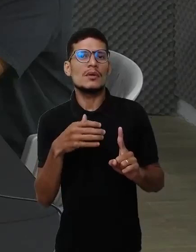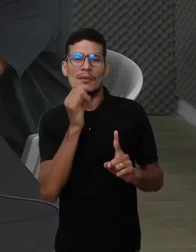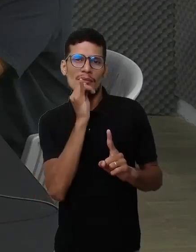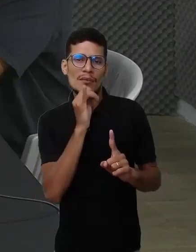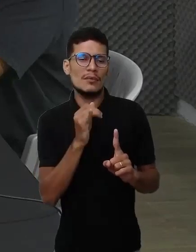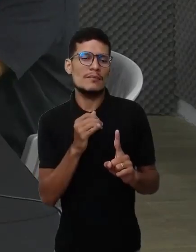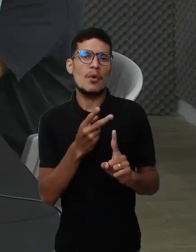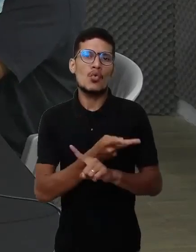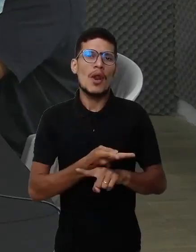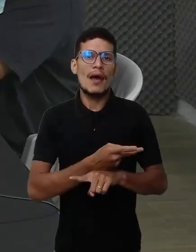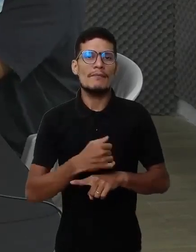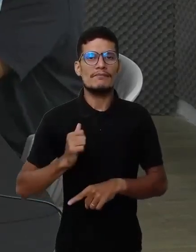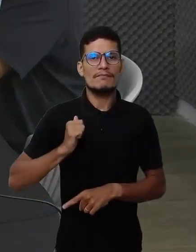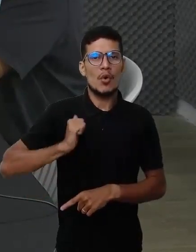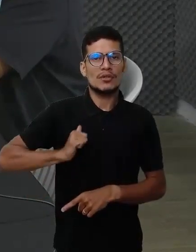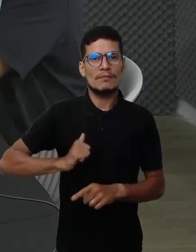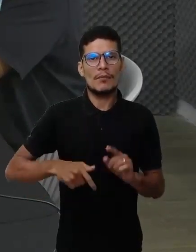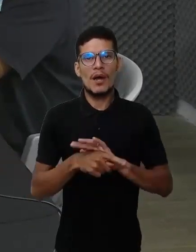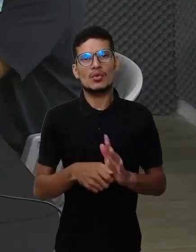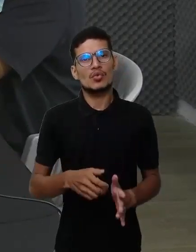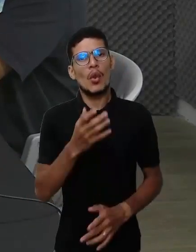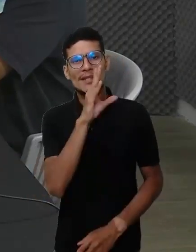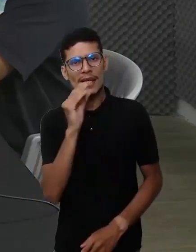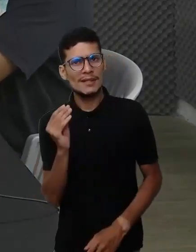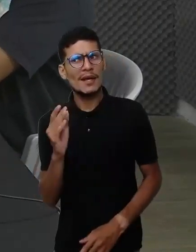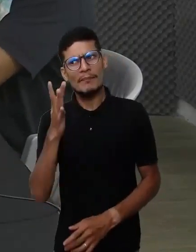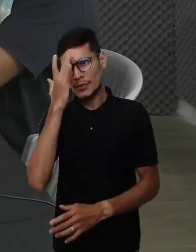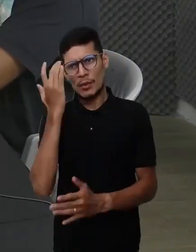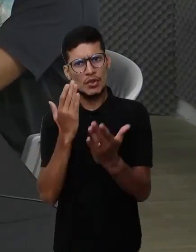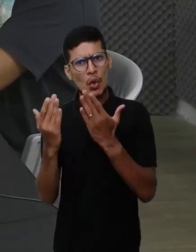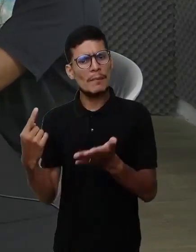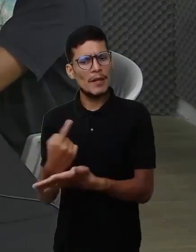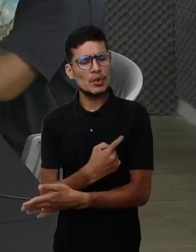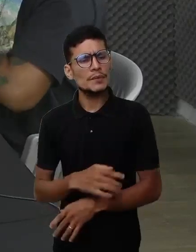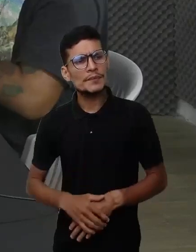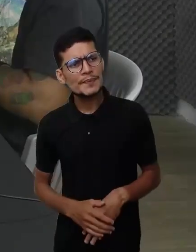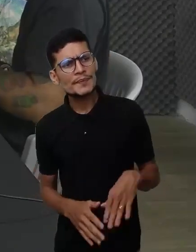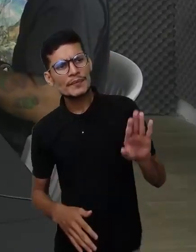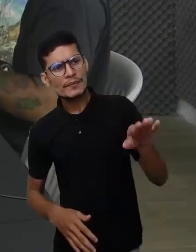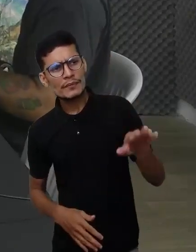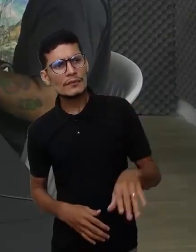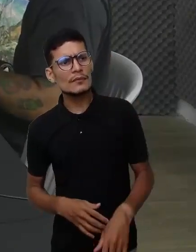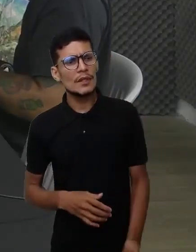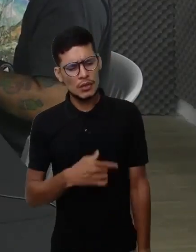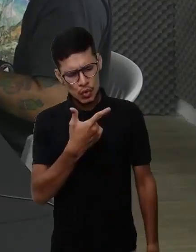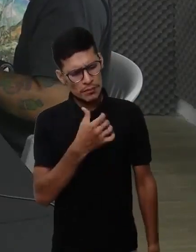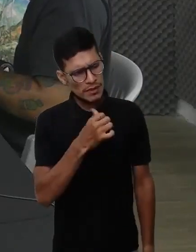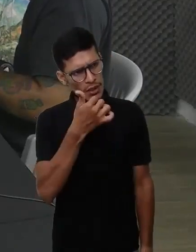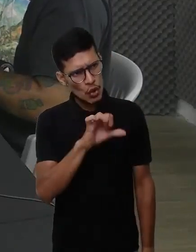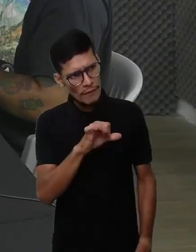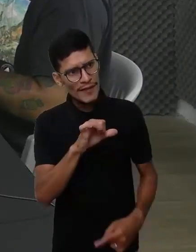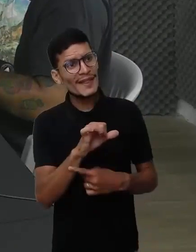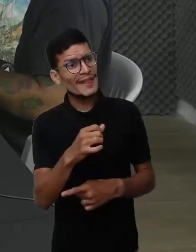as psicólogas, a galera da ciência social veio falar com a gente. Bicho, vê. Inclusive, desde 19 que tem uma lei que diz que